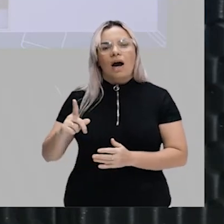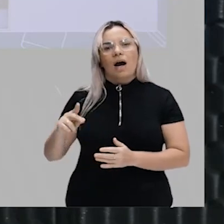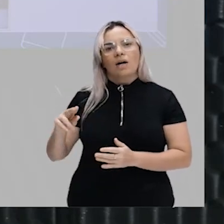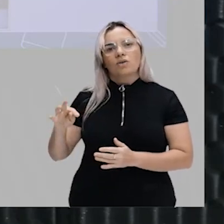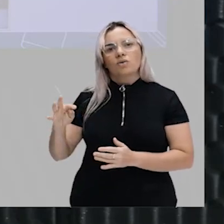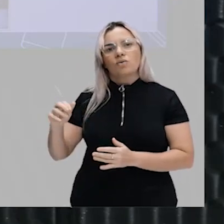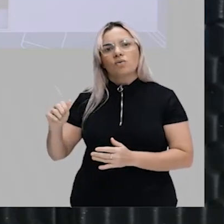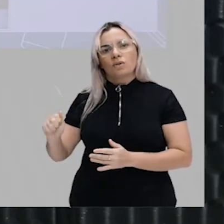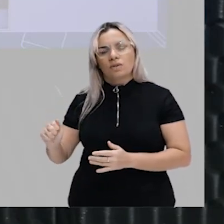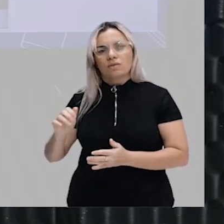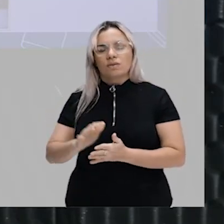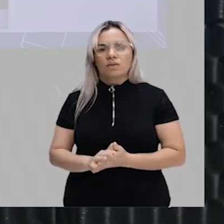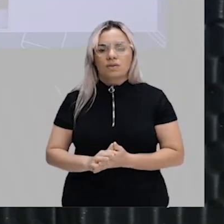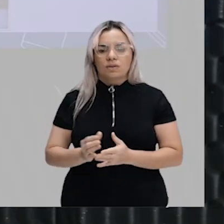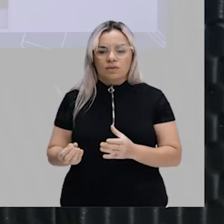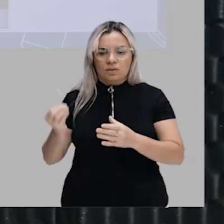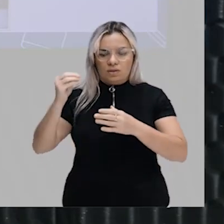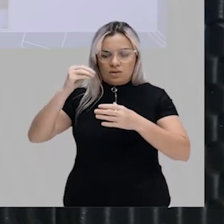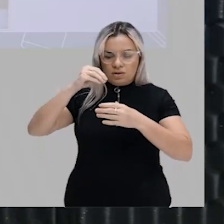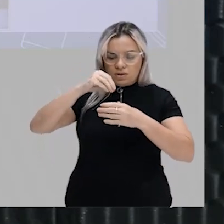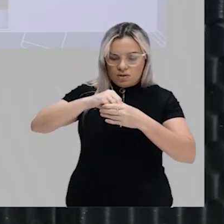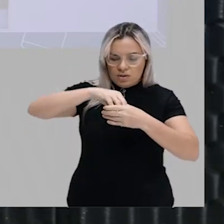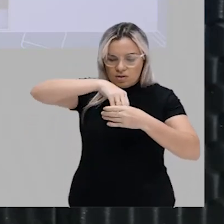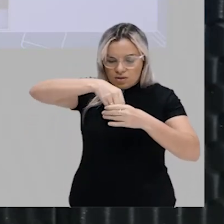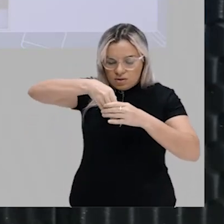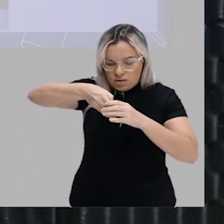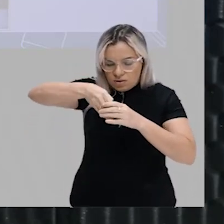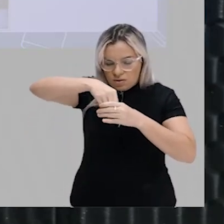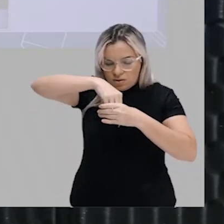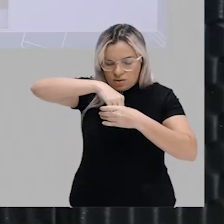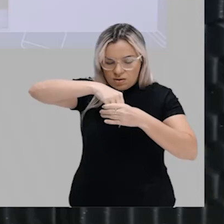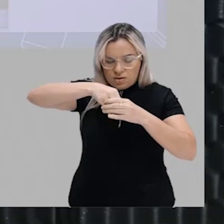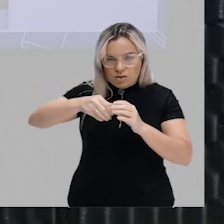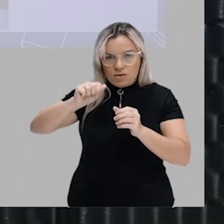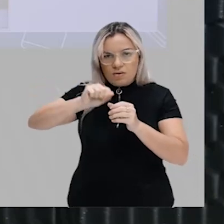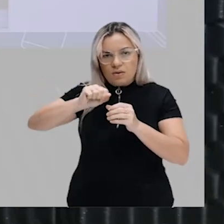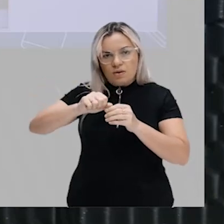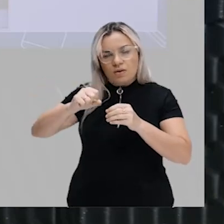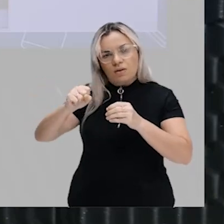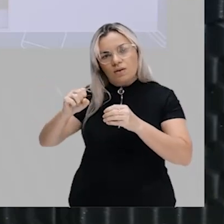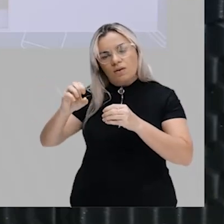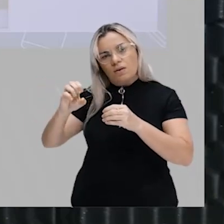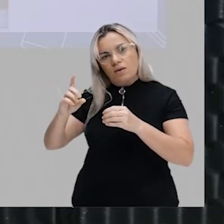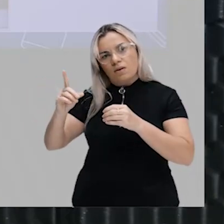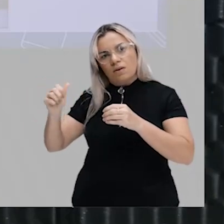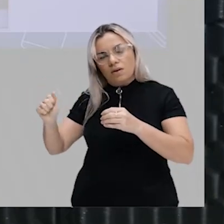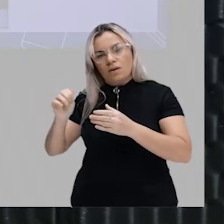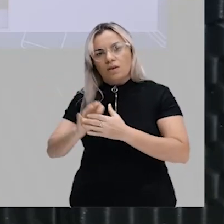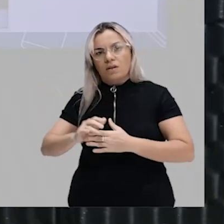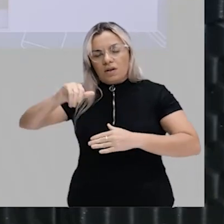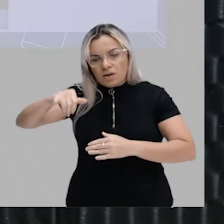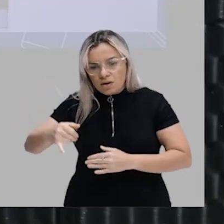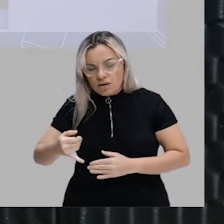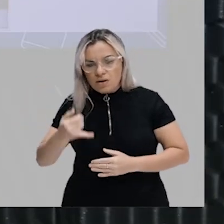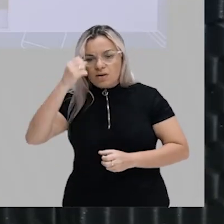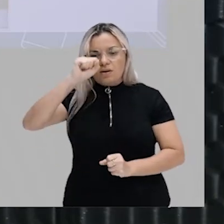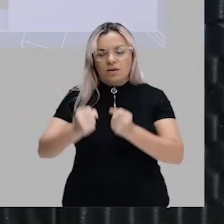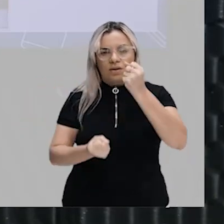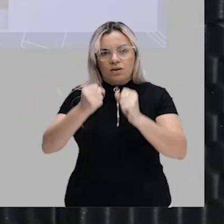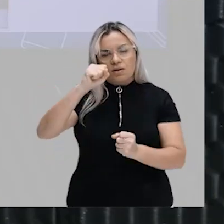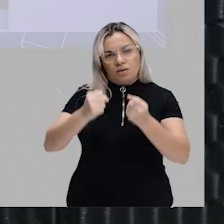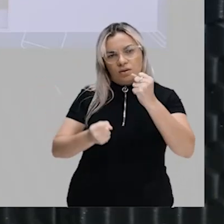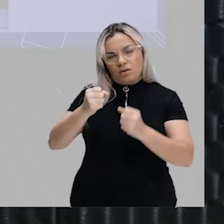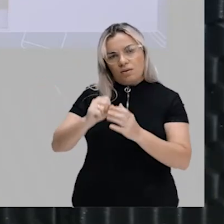Esse casulo é feito de seda, tá? E essa seda ela é aproveitada pela indústria têxtil, tá? Para produção de roupa e